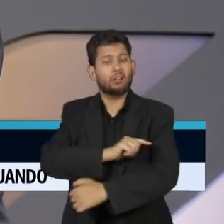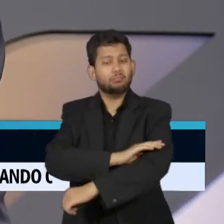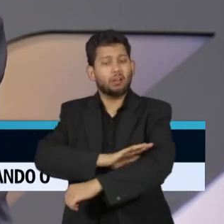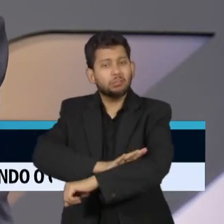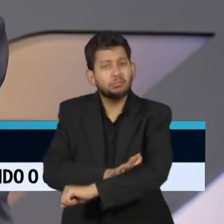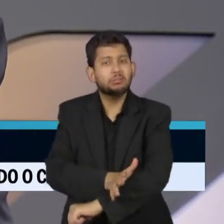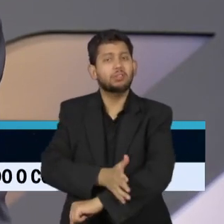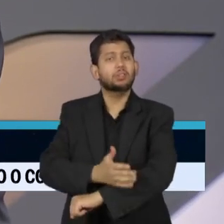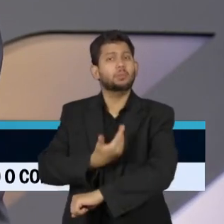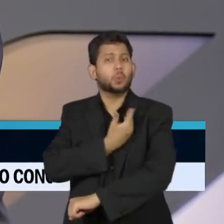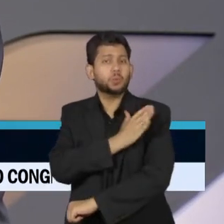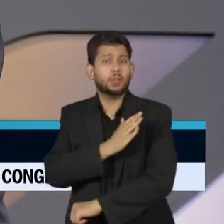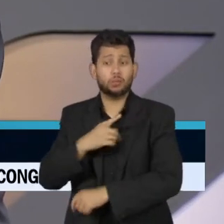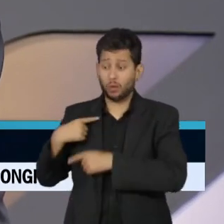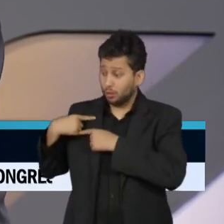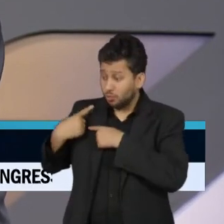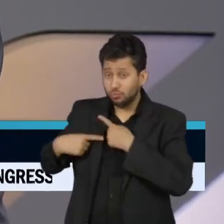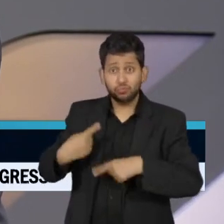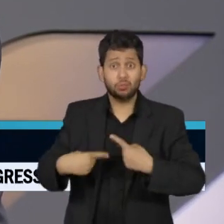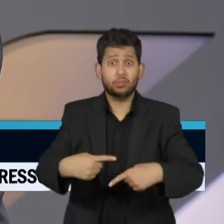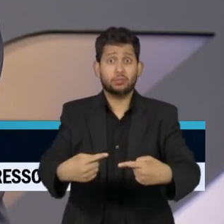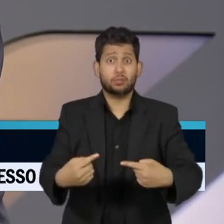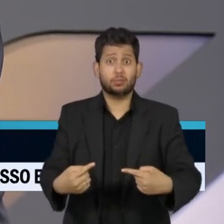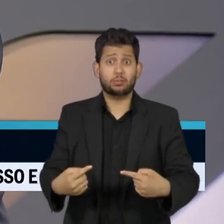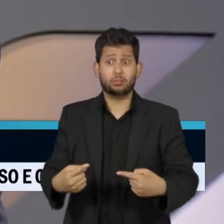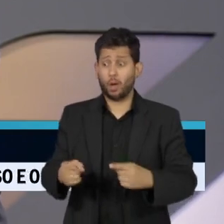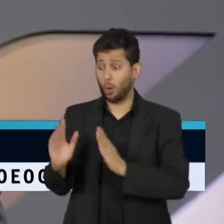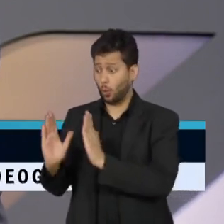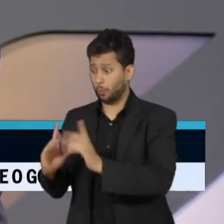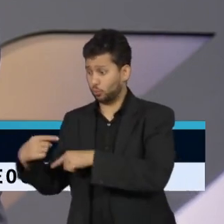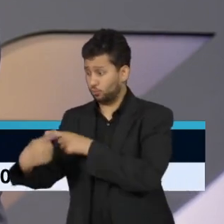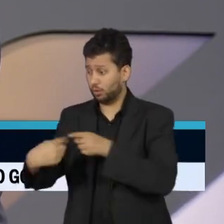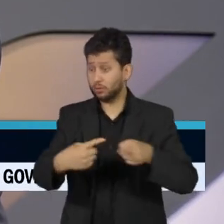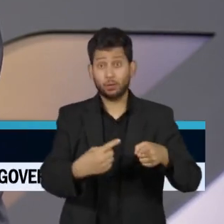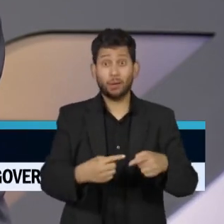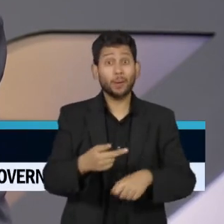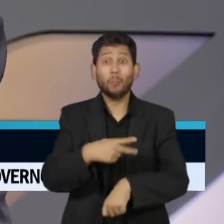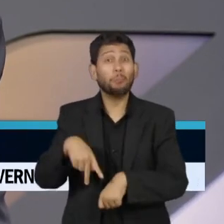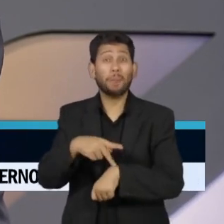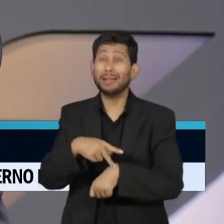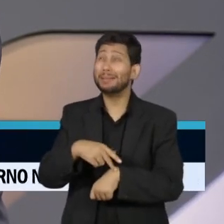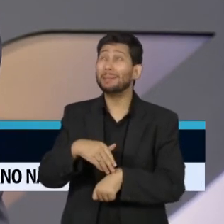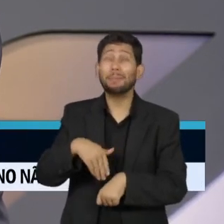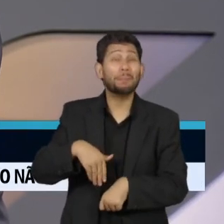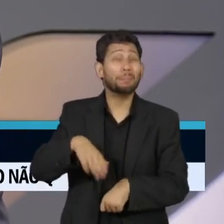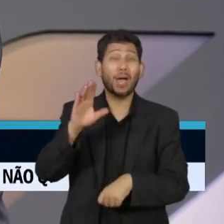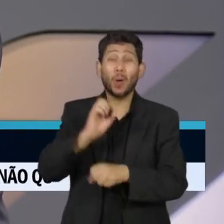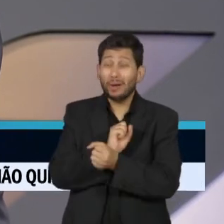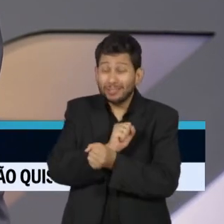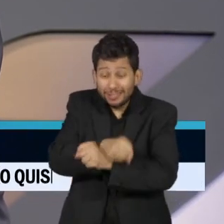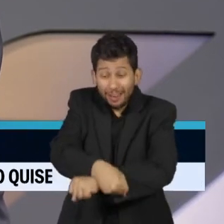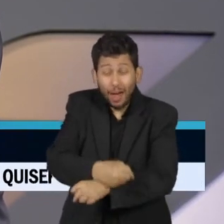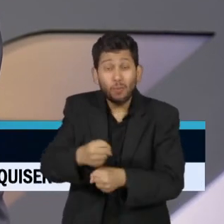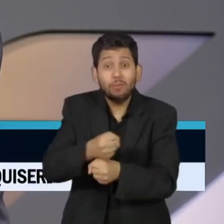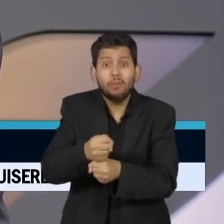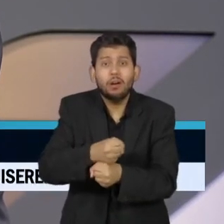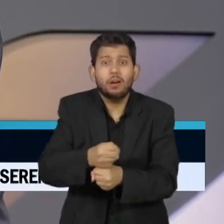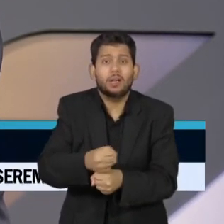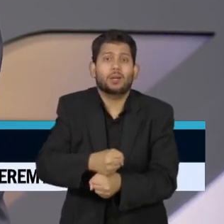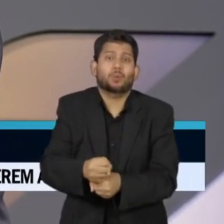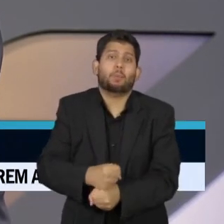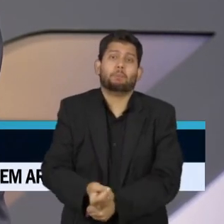Ela é geracional. Ela não é só de uma geração. É um dos países com maior história de escravagismo no